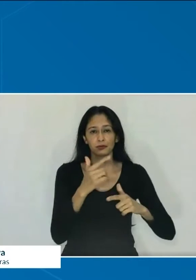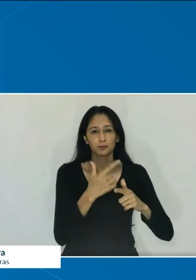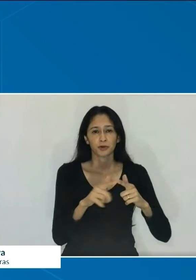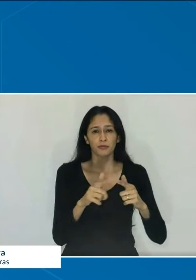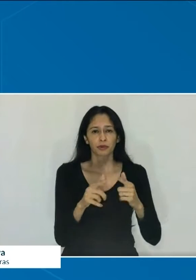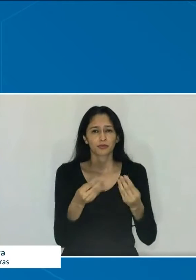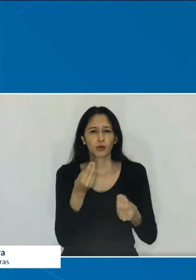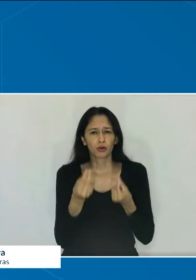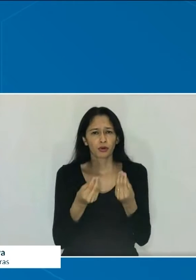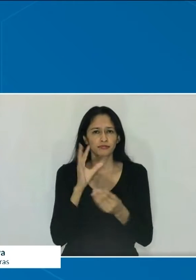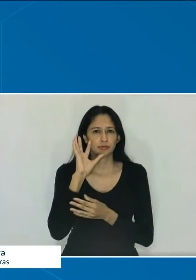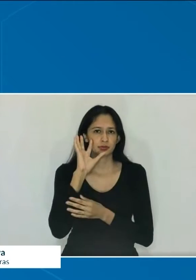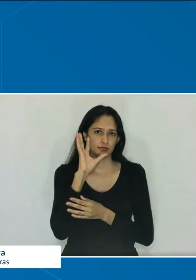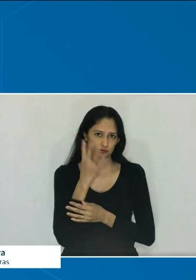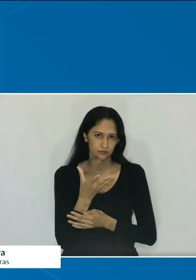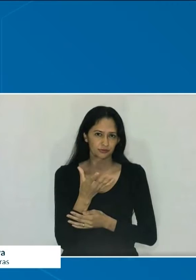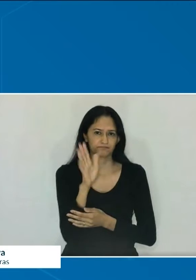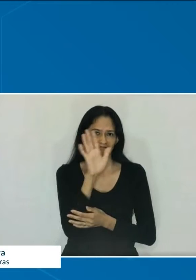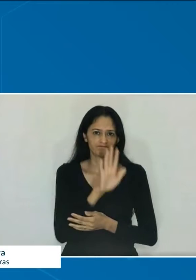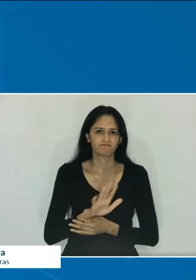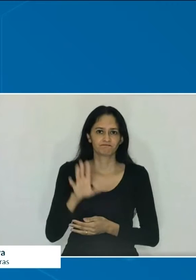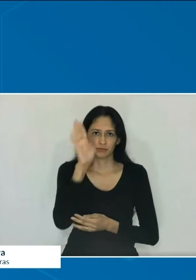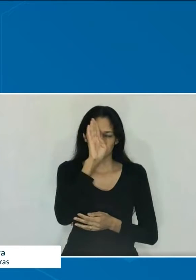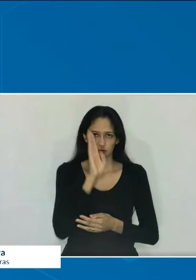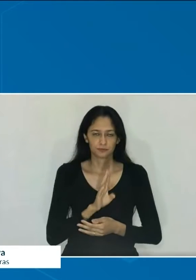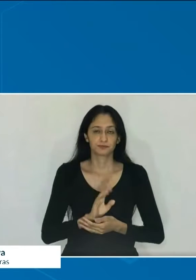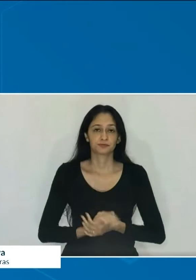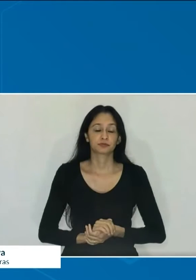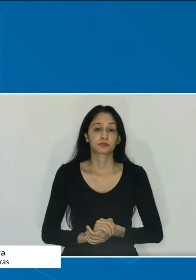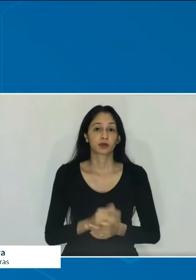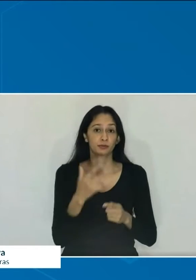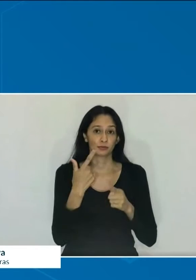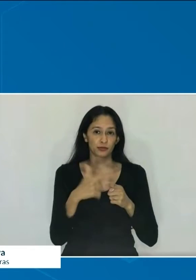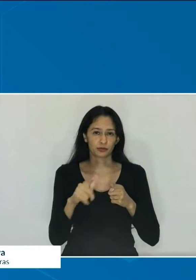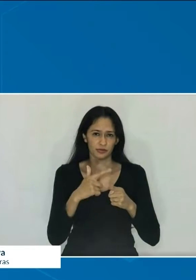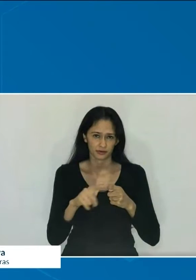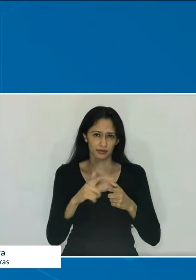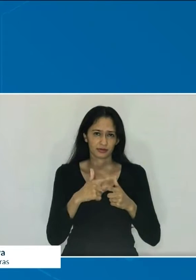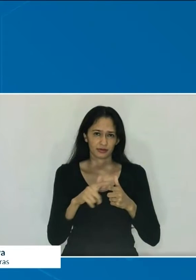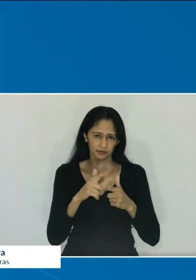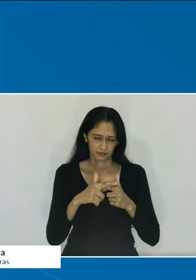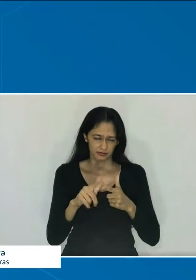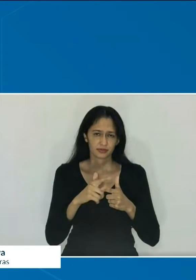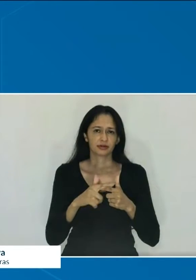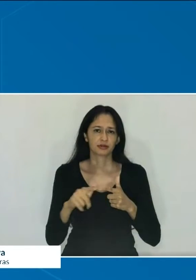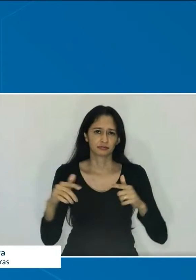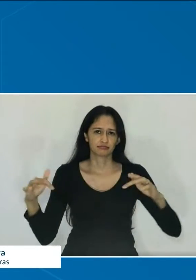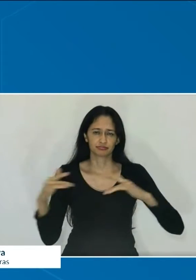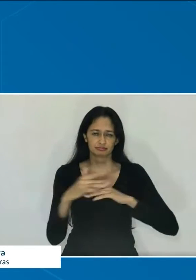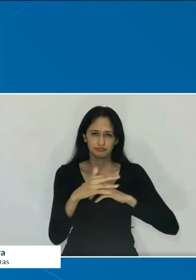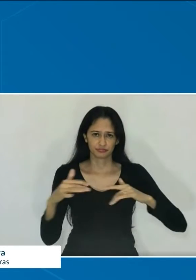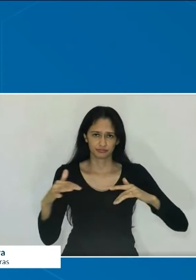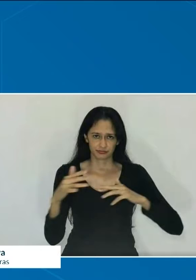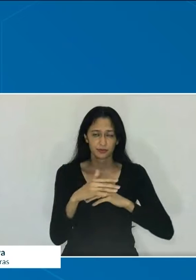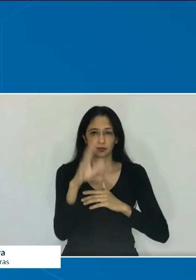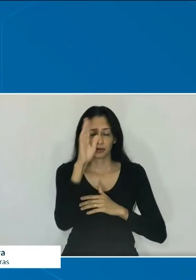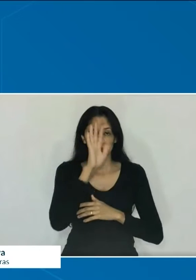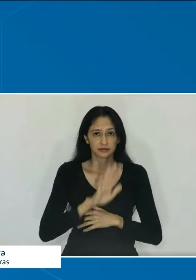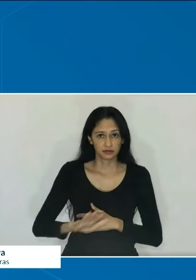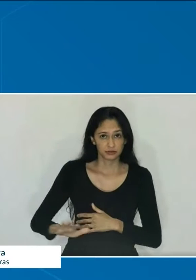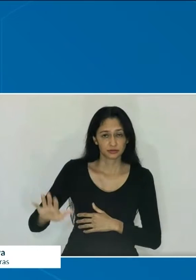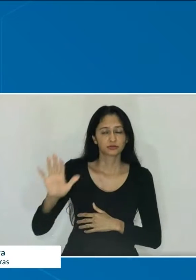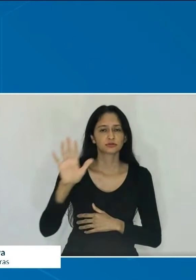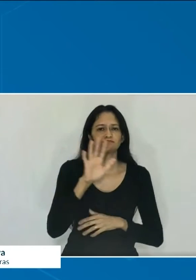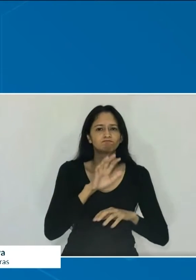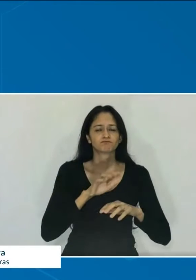relacionadas ao transporte brasileiro. O problema no transporte brasileiro e mobilidade urbana afeta toda a